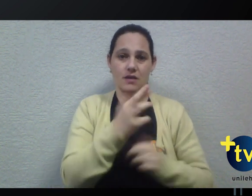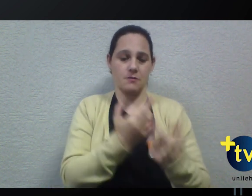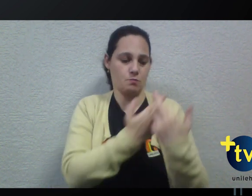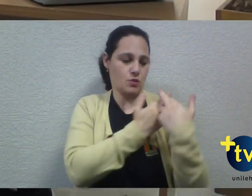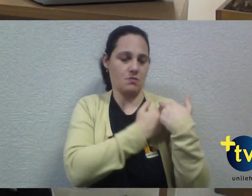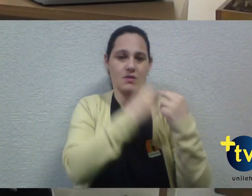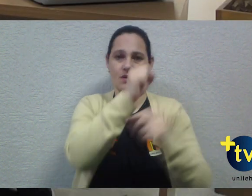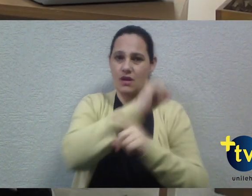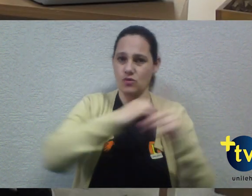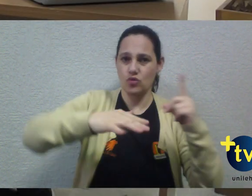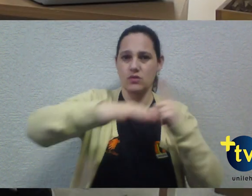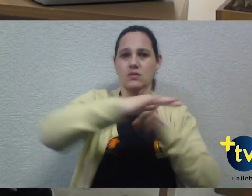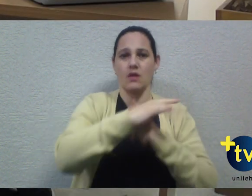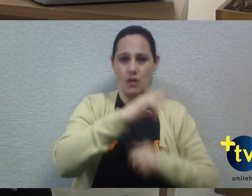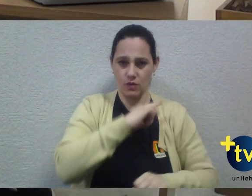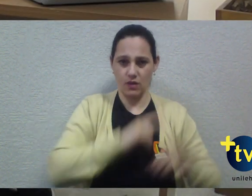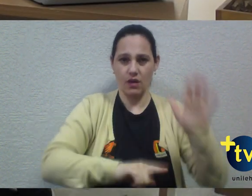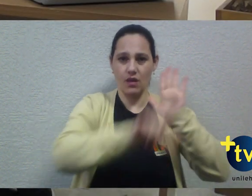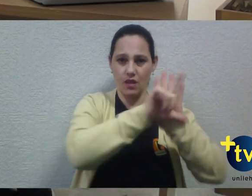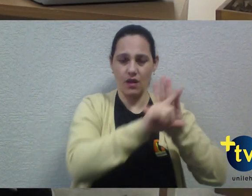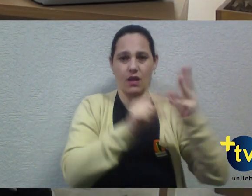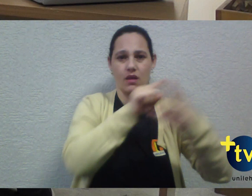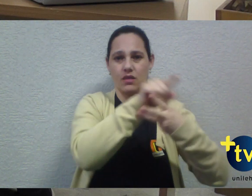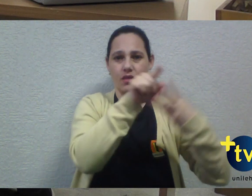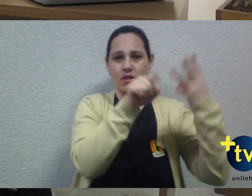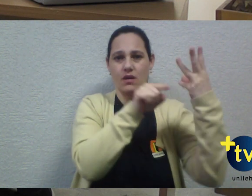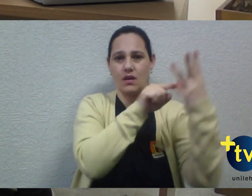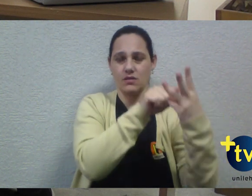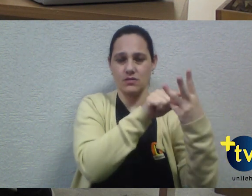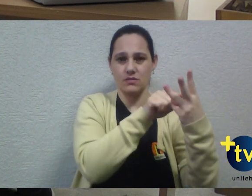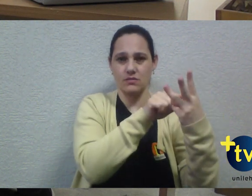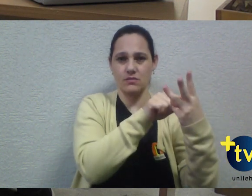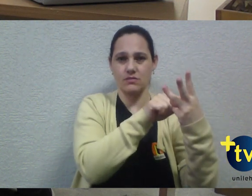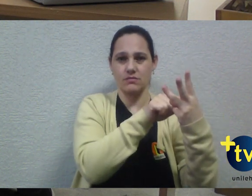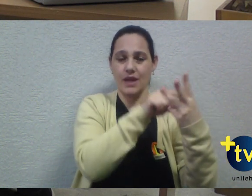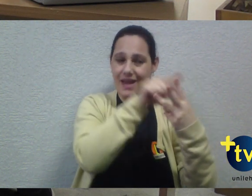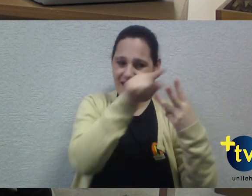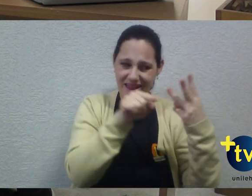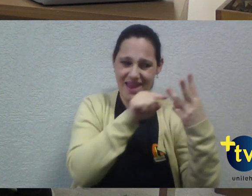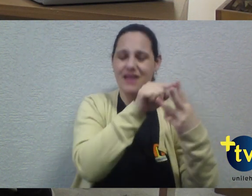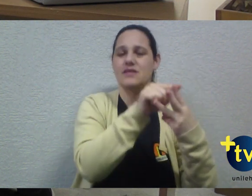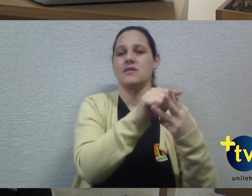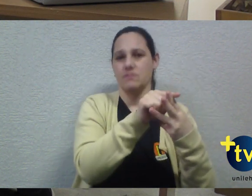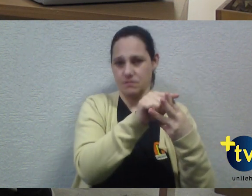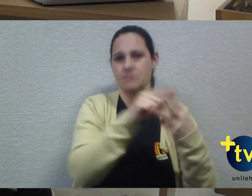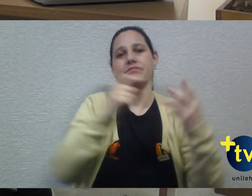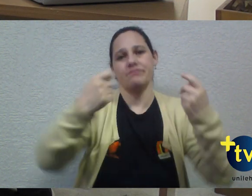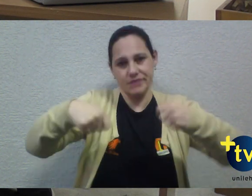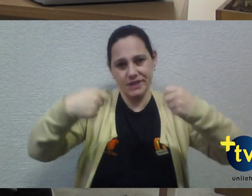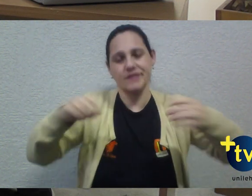Então, essa responsabilidade social corporativa está atribuída nessas 3 leis, que isso justamente será